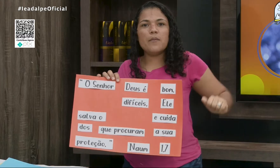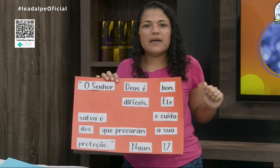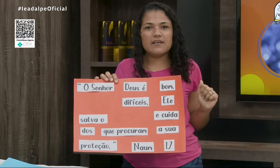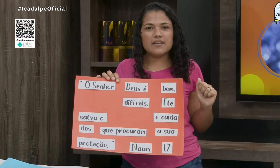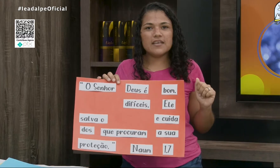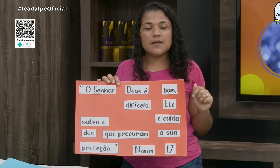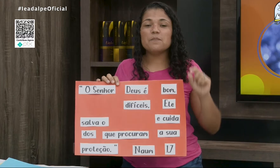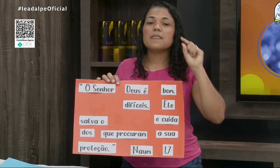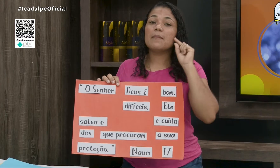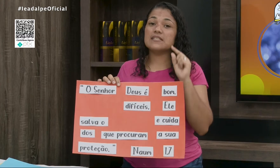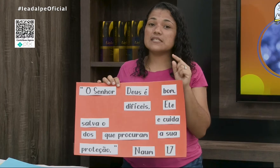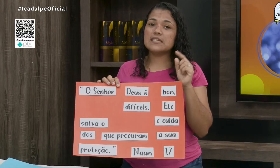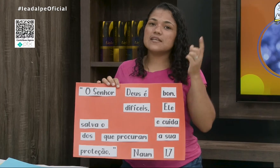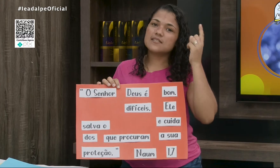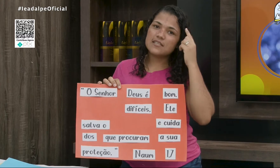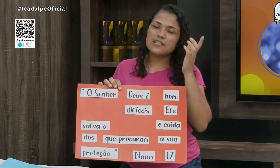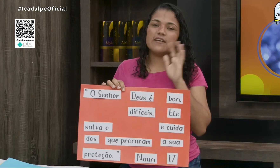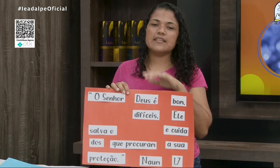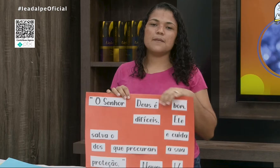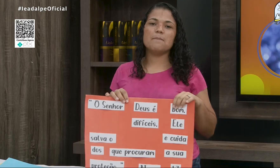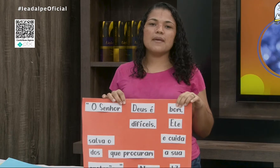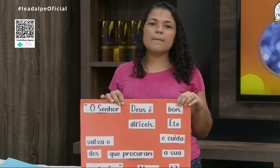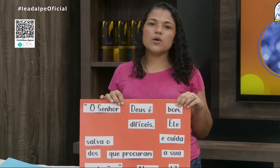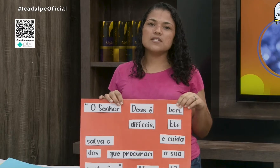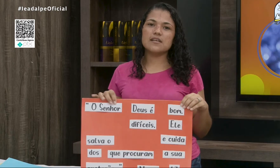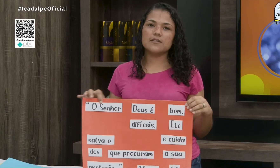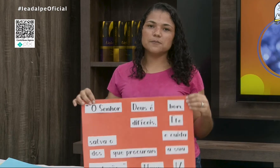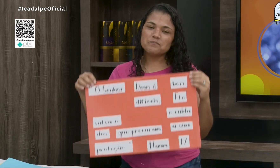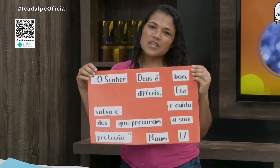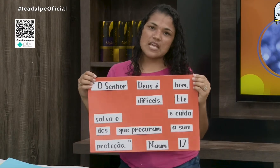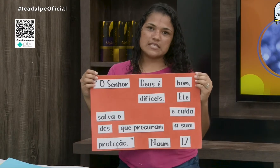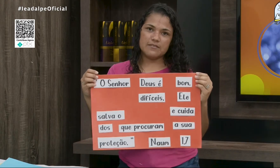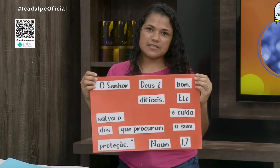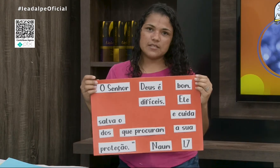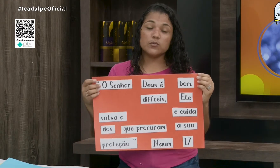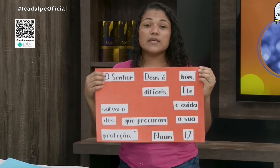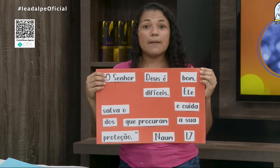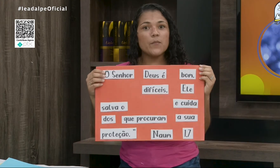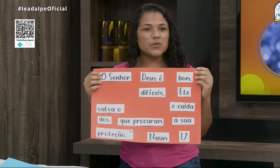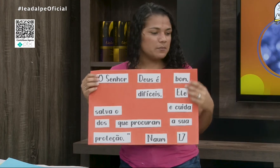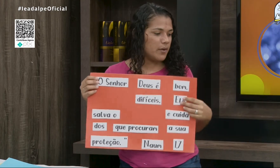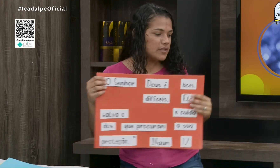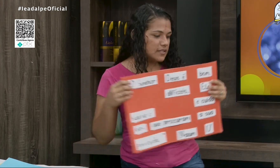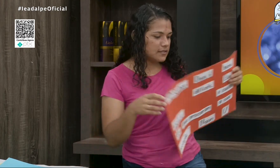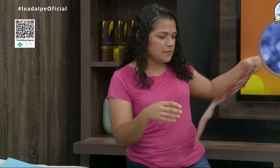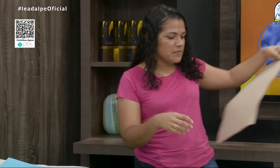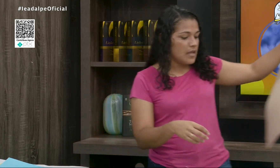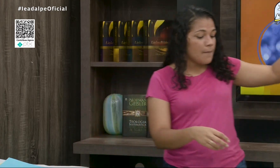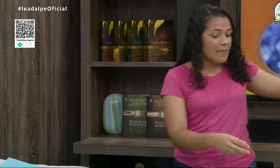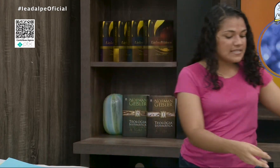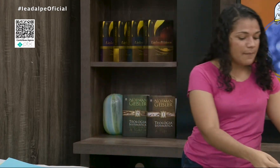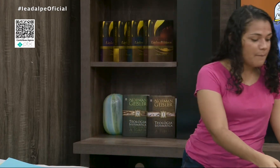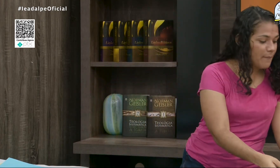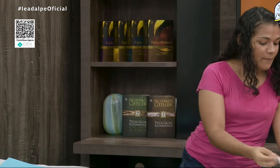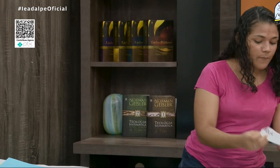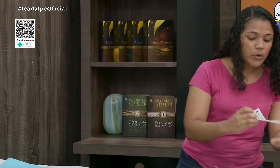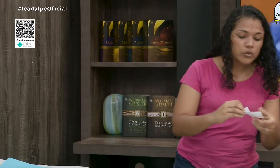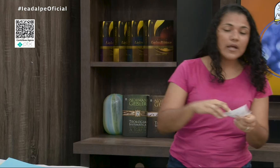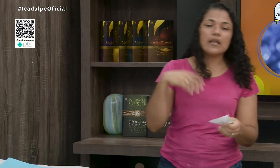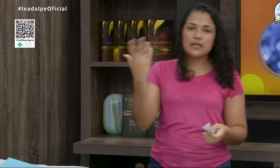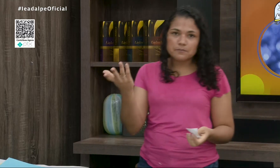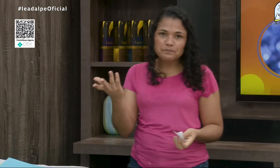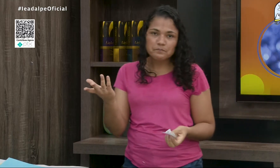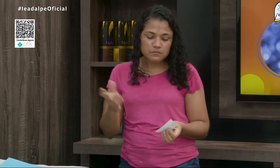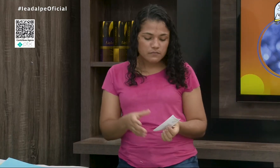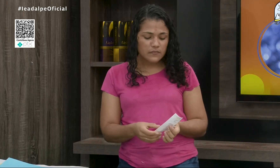restar nenhuma palavra aqui, mas as crianças elas vai ter memorizado esse versículo, que é muito importante. Mas